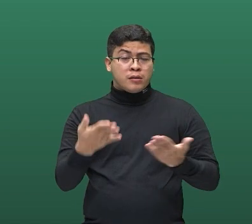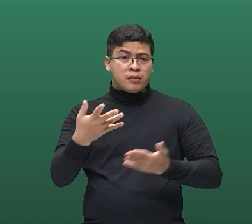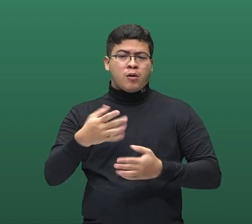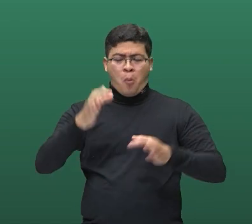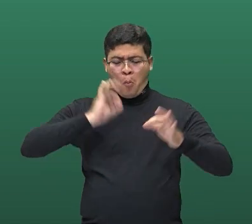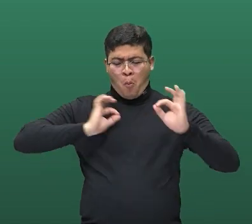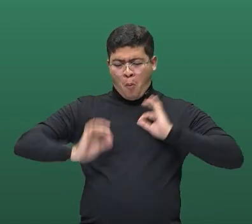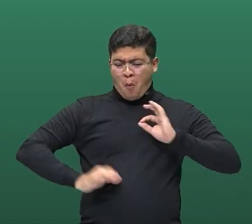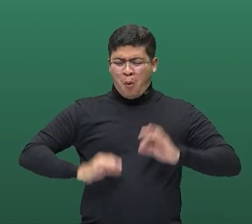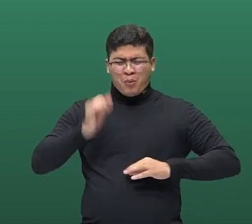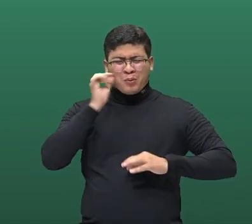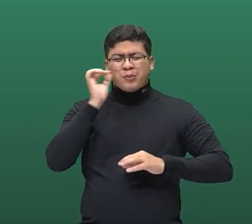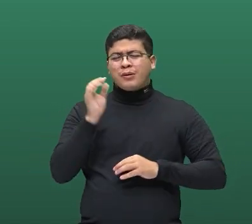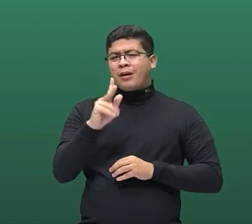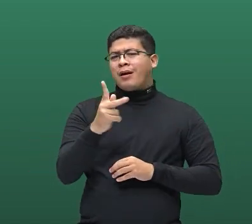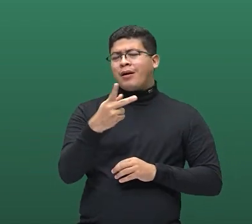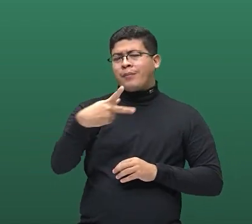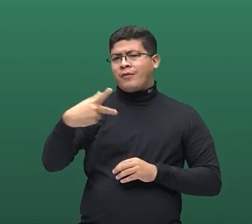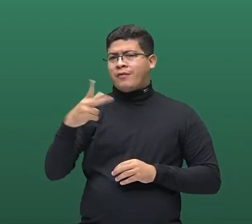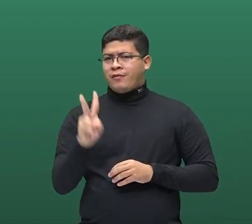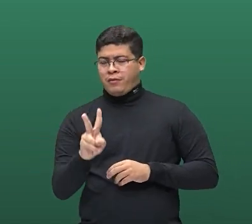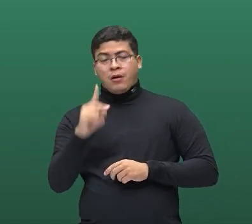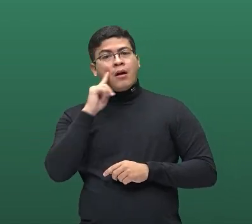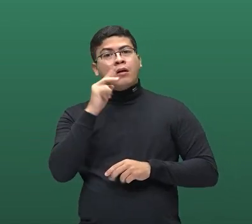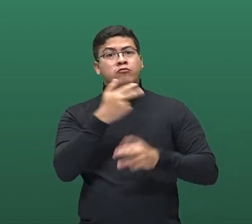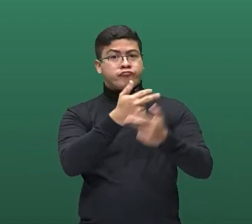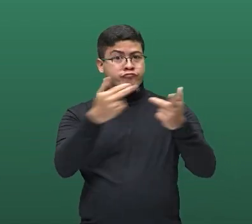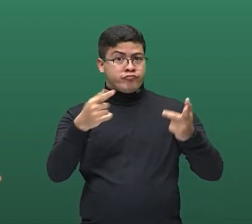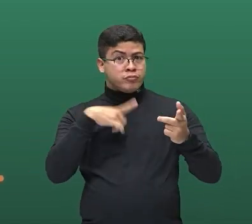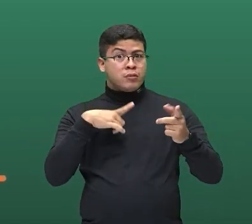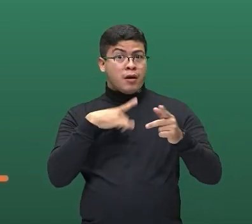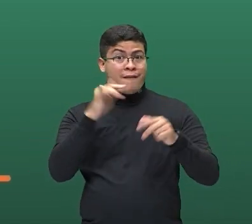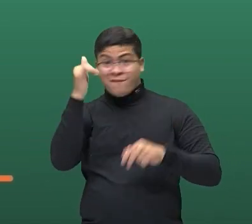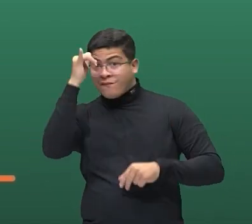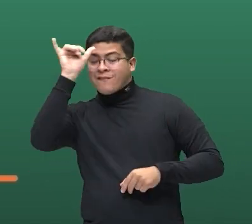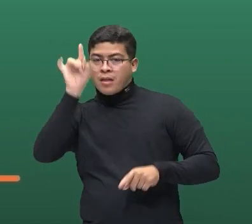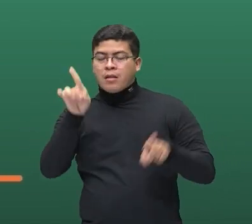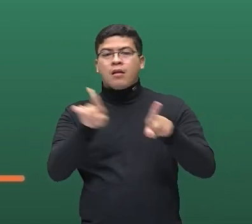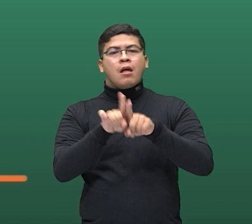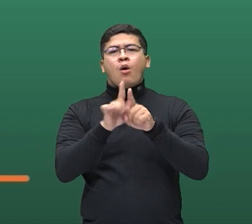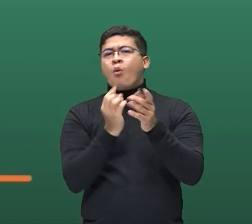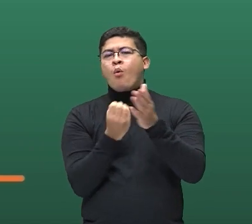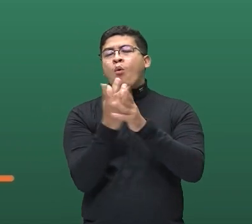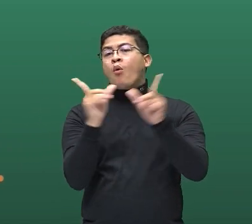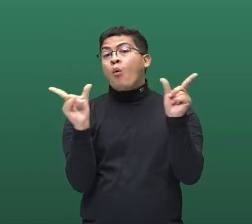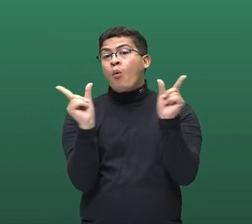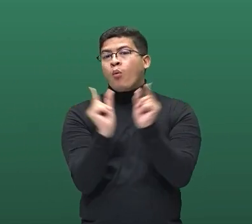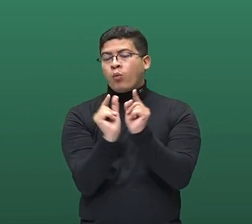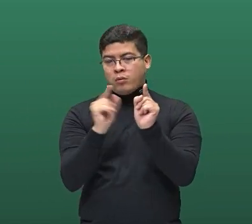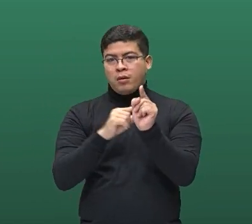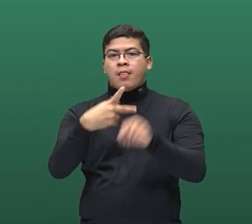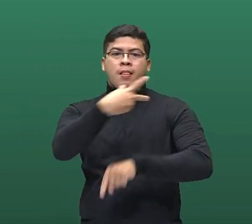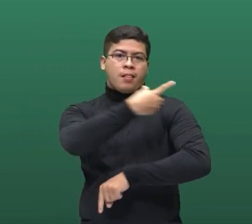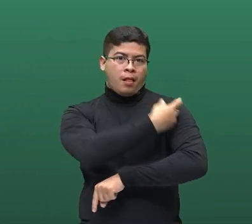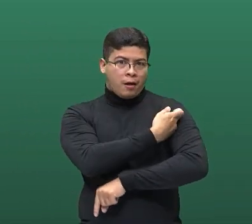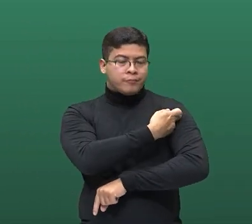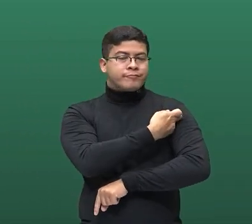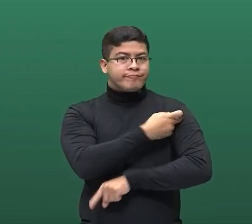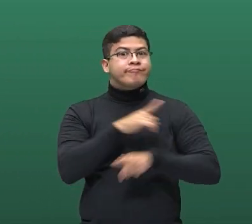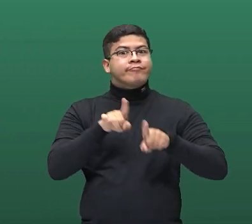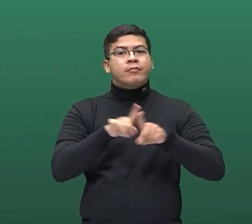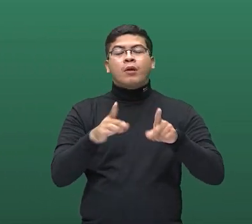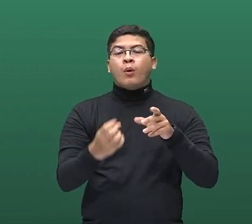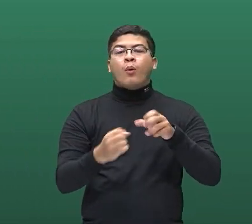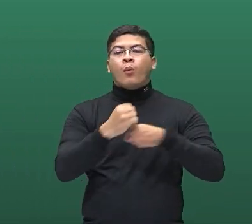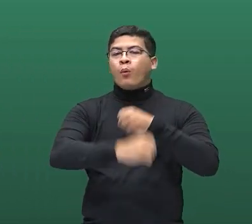catapora, HPV, entre outras, passaram a ser evitadas ou minimizadas pela ação vacinal. Em janeiro